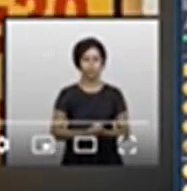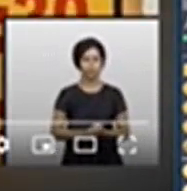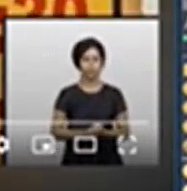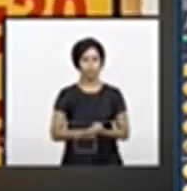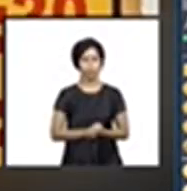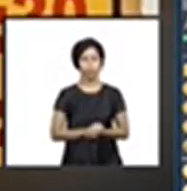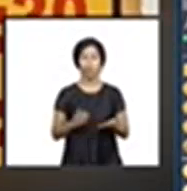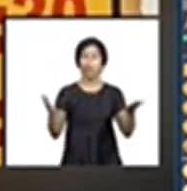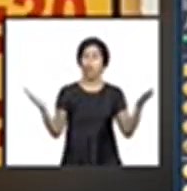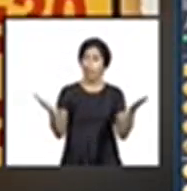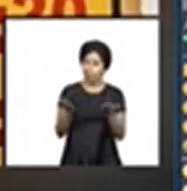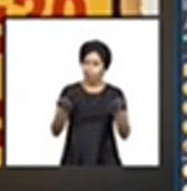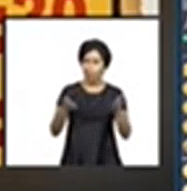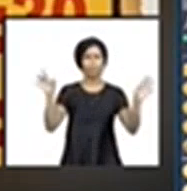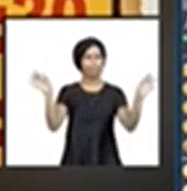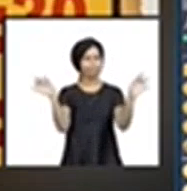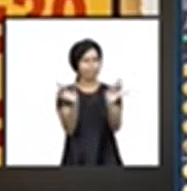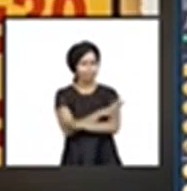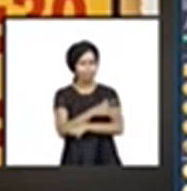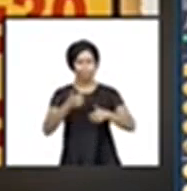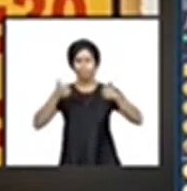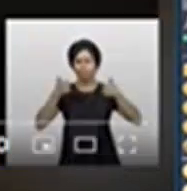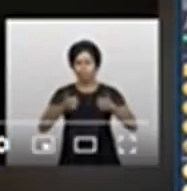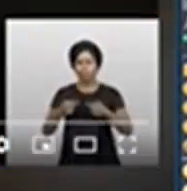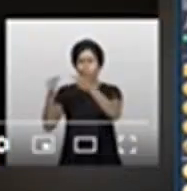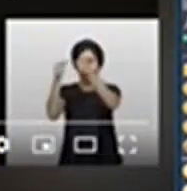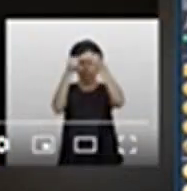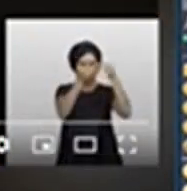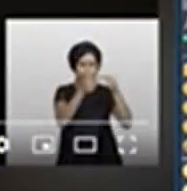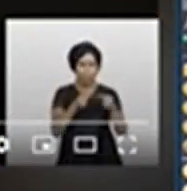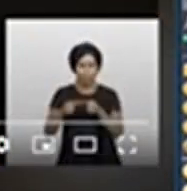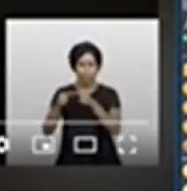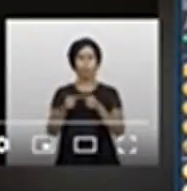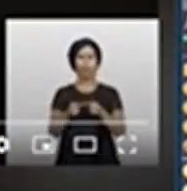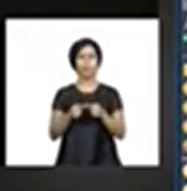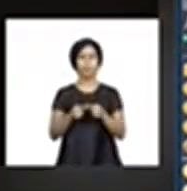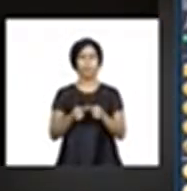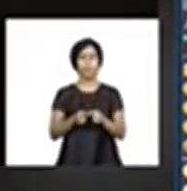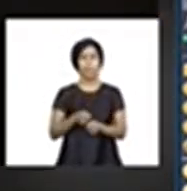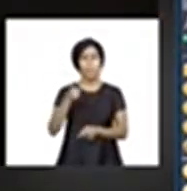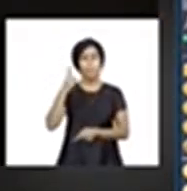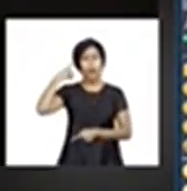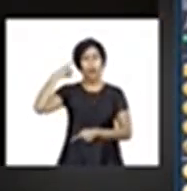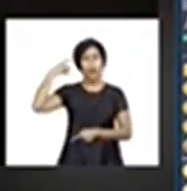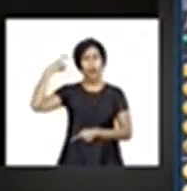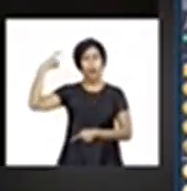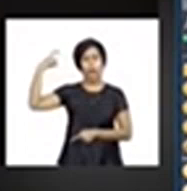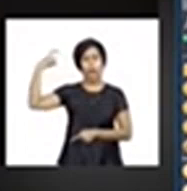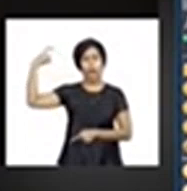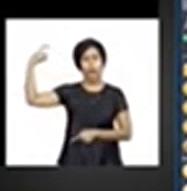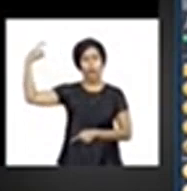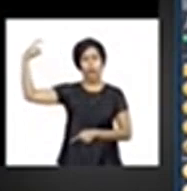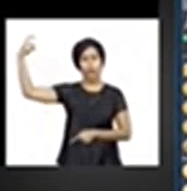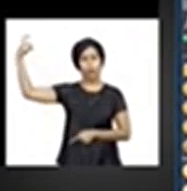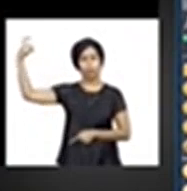Agora está tudo pronto para uma detonação segura. A sirene é acionada, avisando assim sobre a detonação.